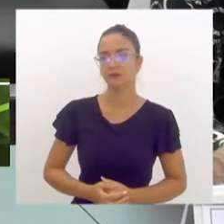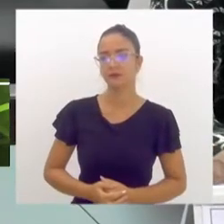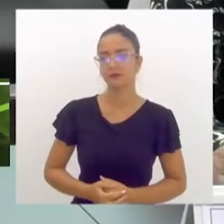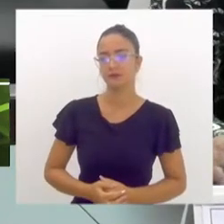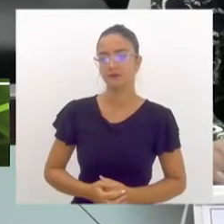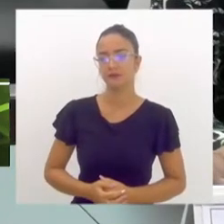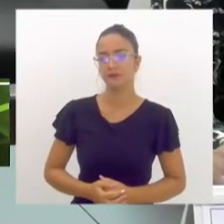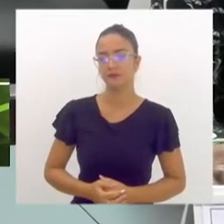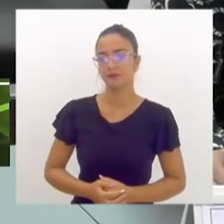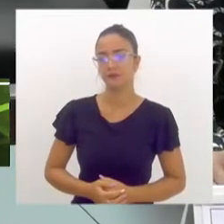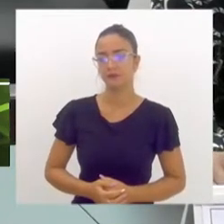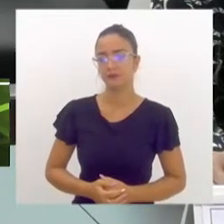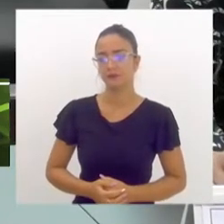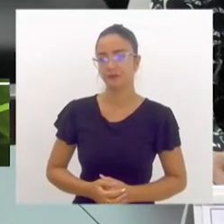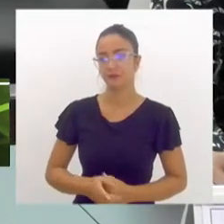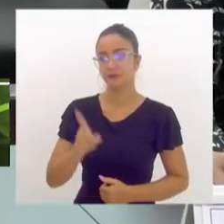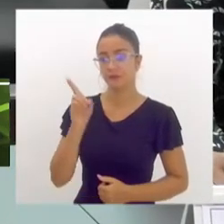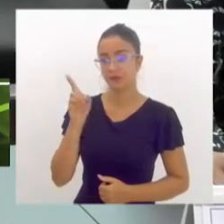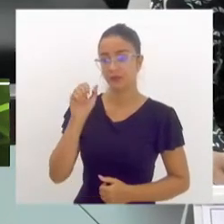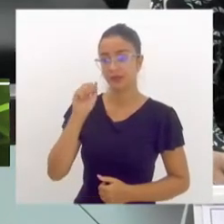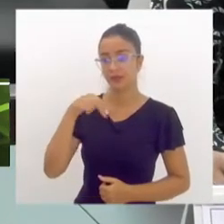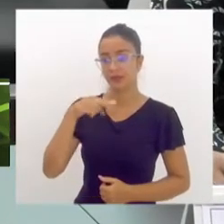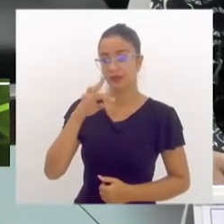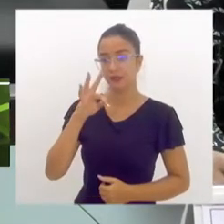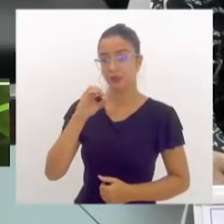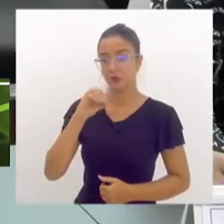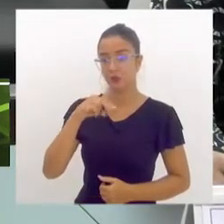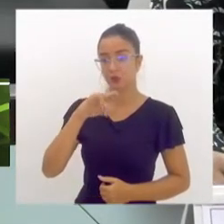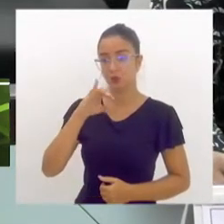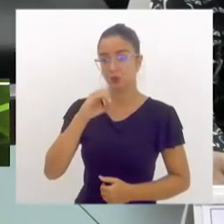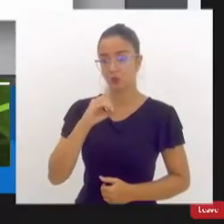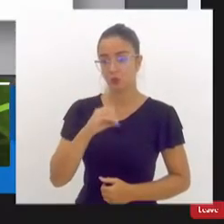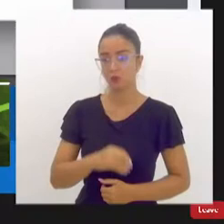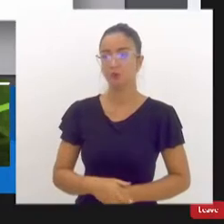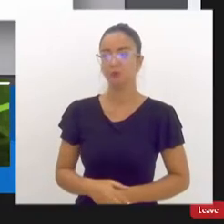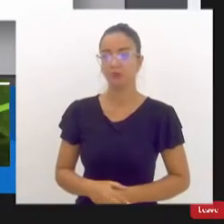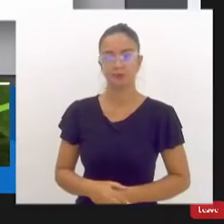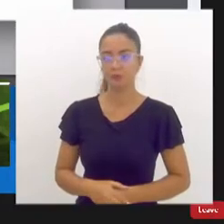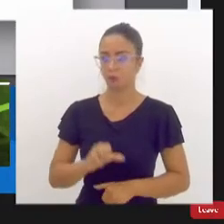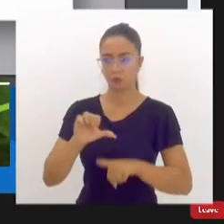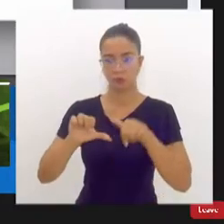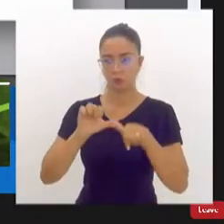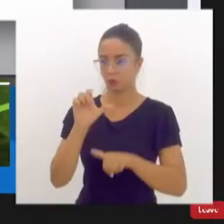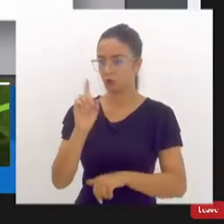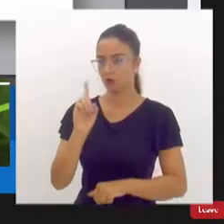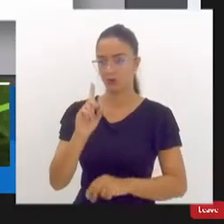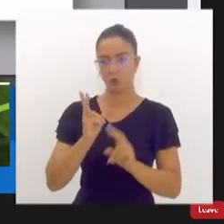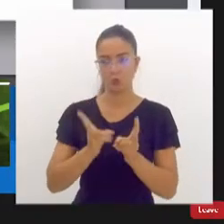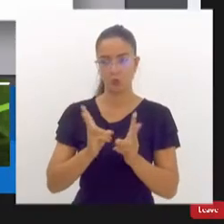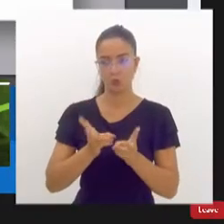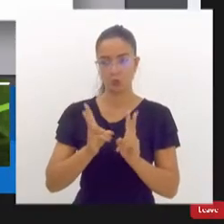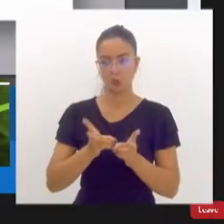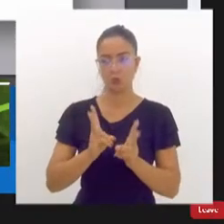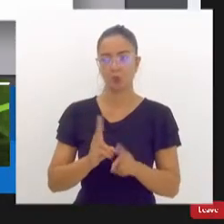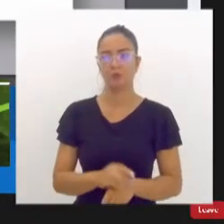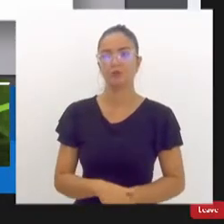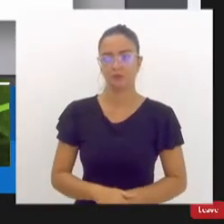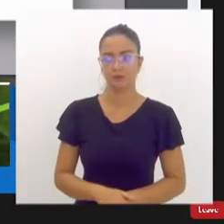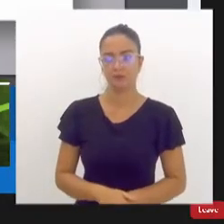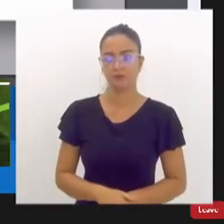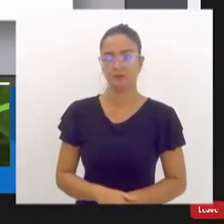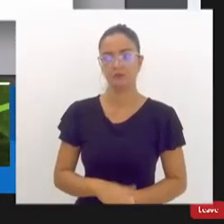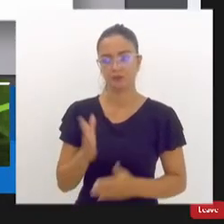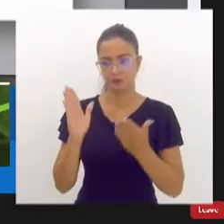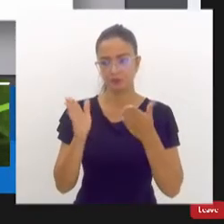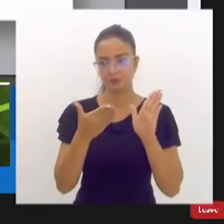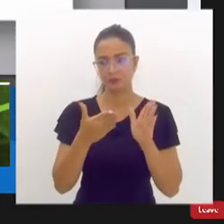o conselheiro Antônio Charbel. Não houve nenhuma alteração nesse momento. Pode passar,